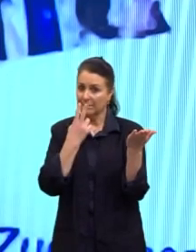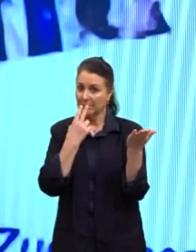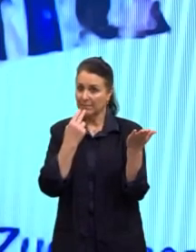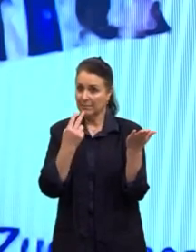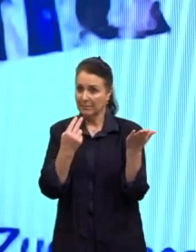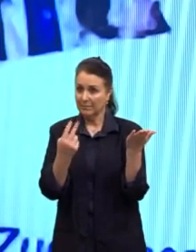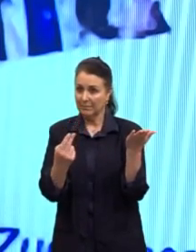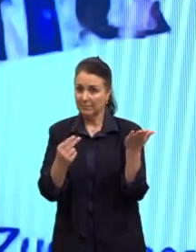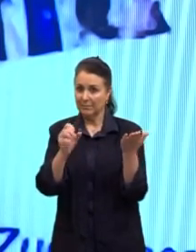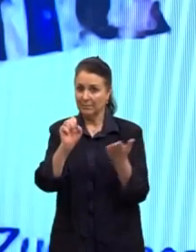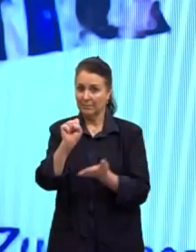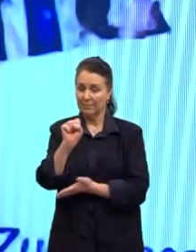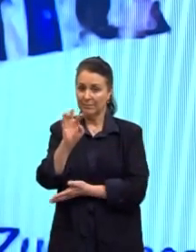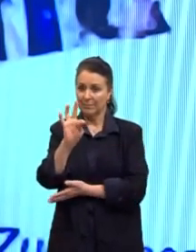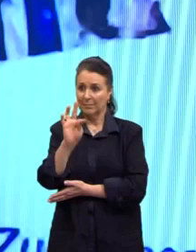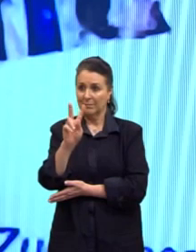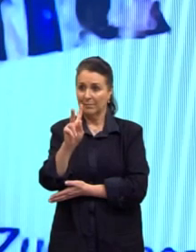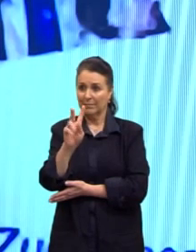é